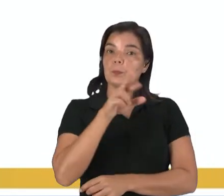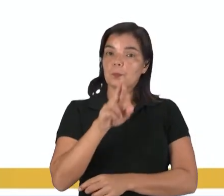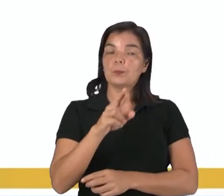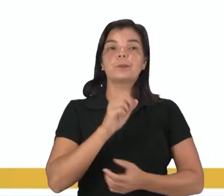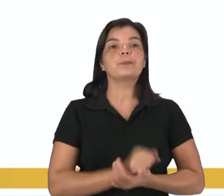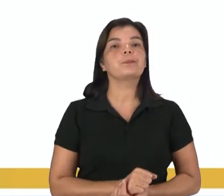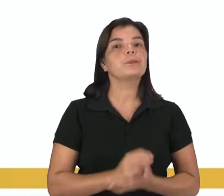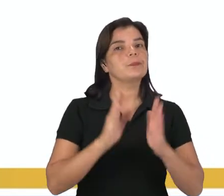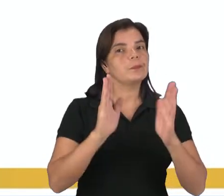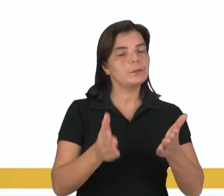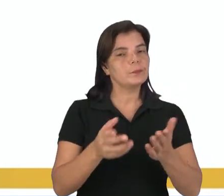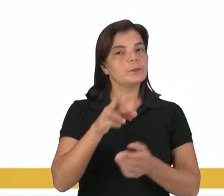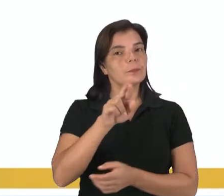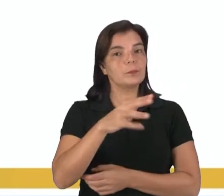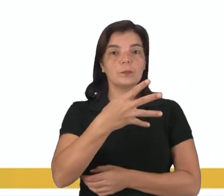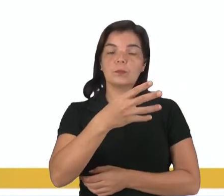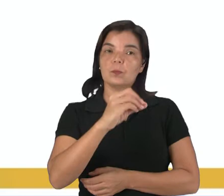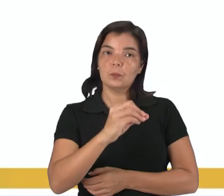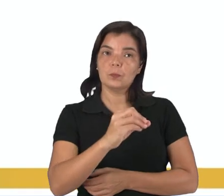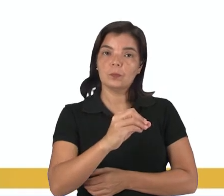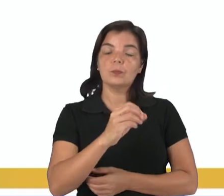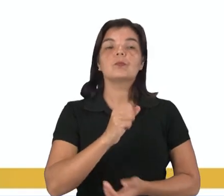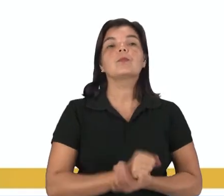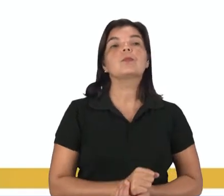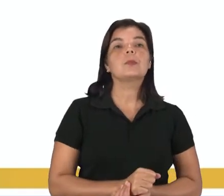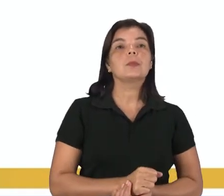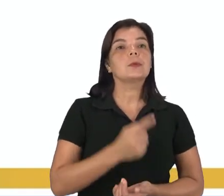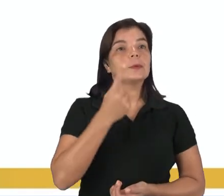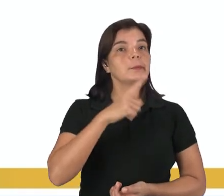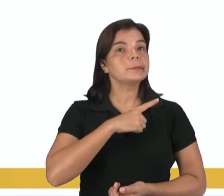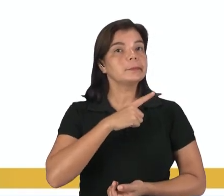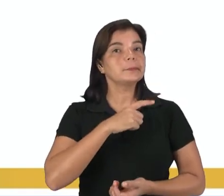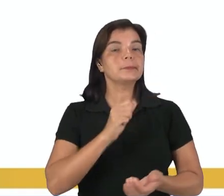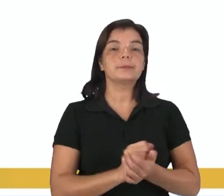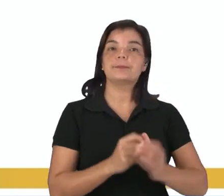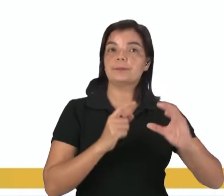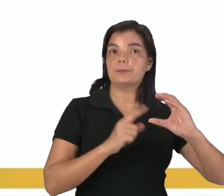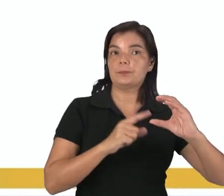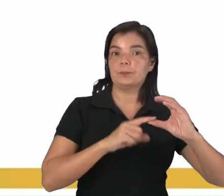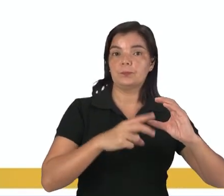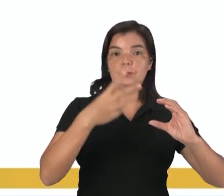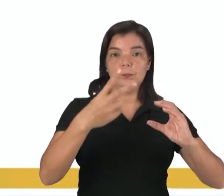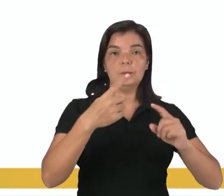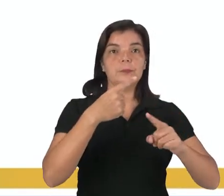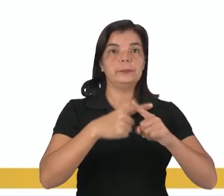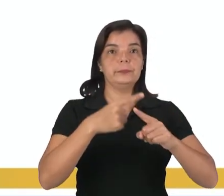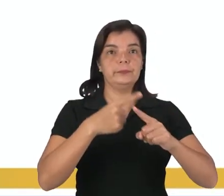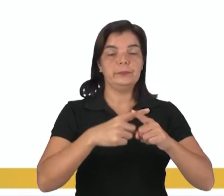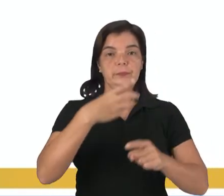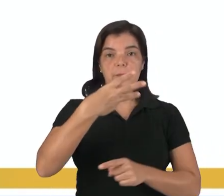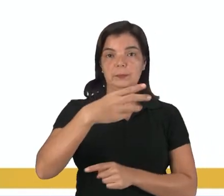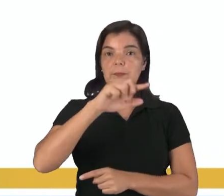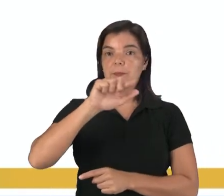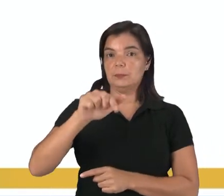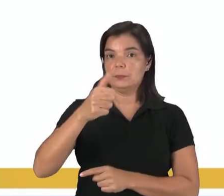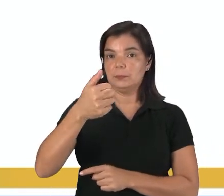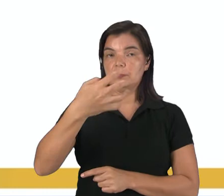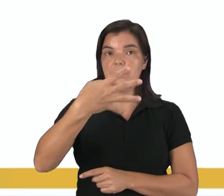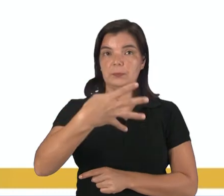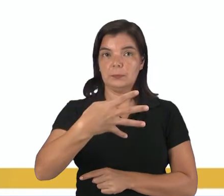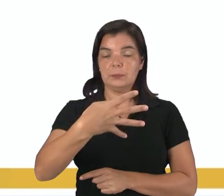do Raio já que esse raio igual a 40 metros temos que o comprimento vai ser igual a 2x